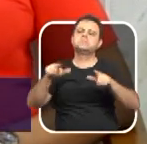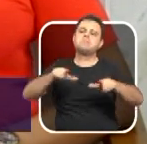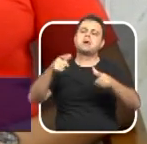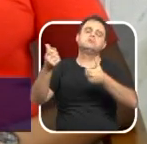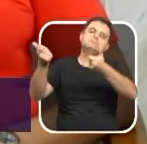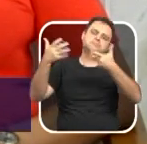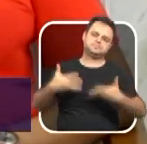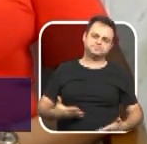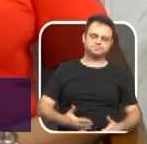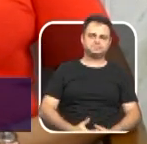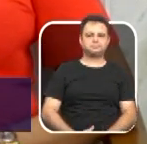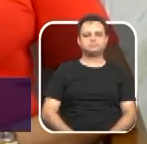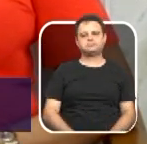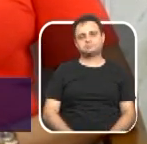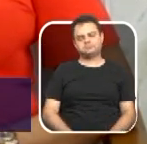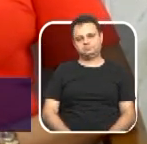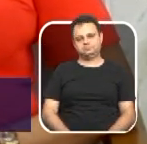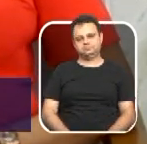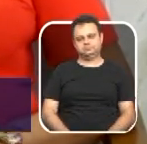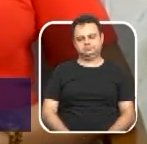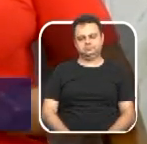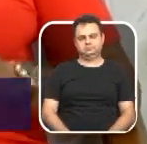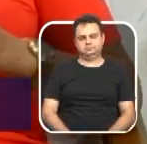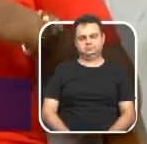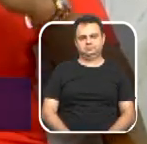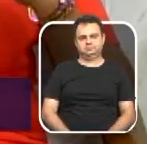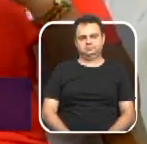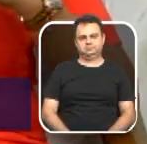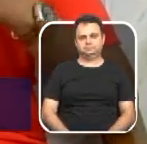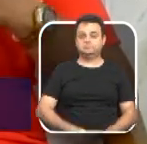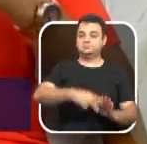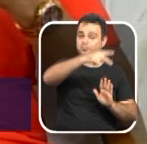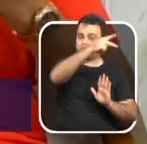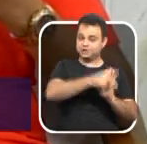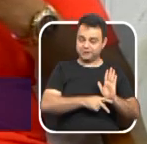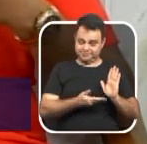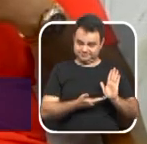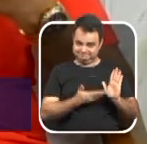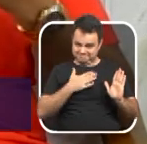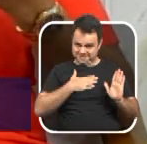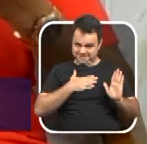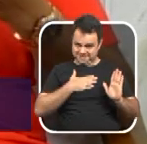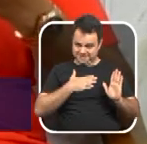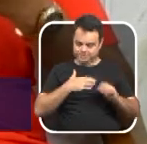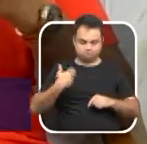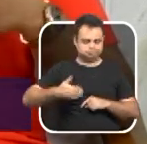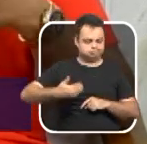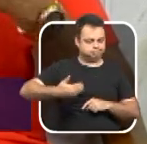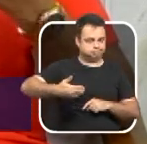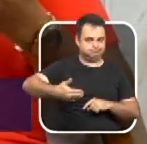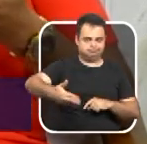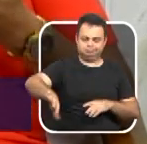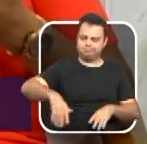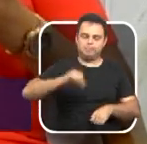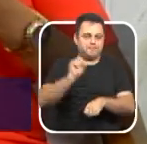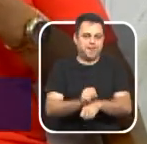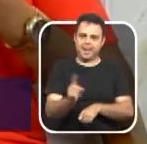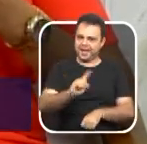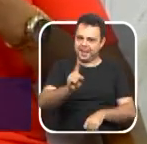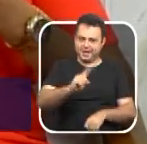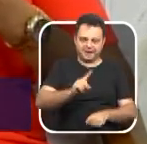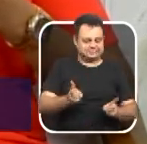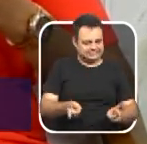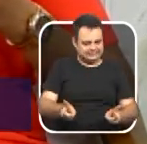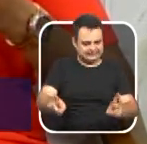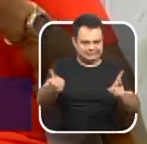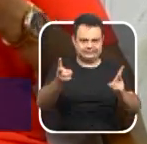me traz grande alegria, porque quando a gente leva a verdade às pessoas, às crianças,